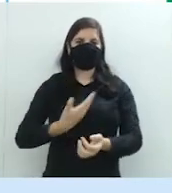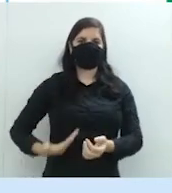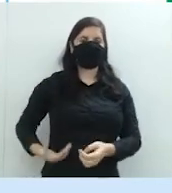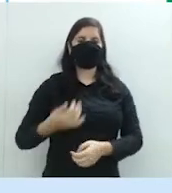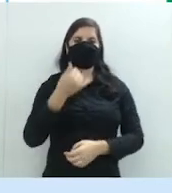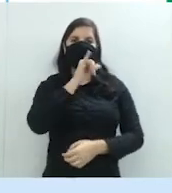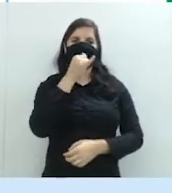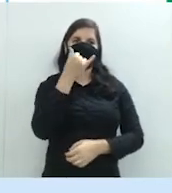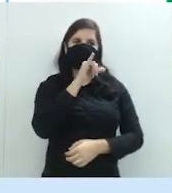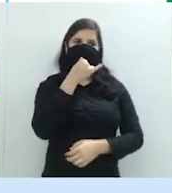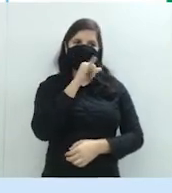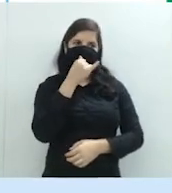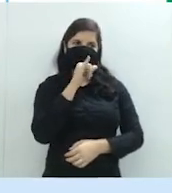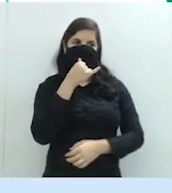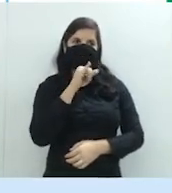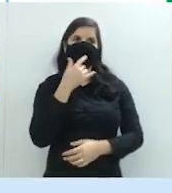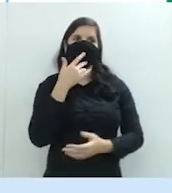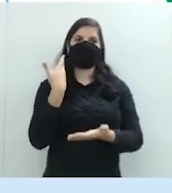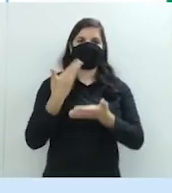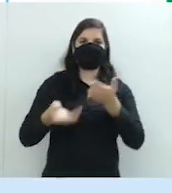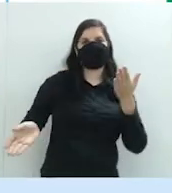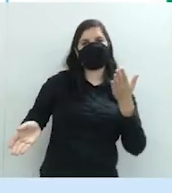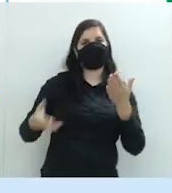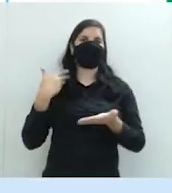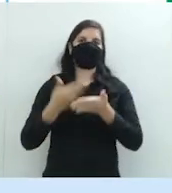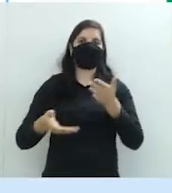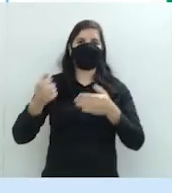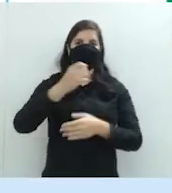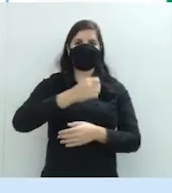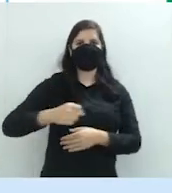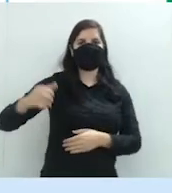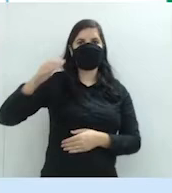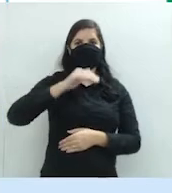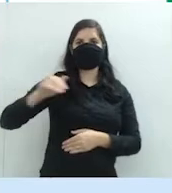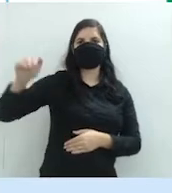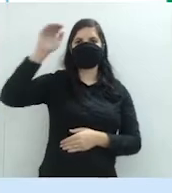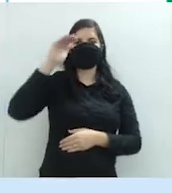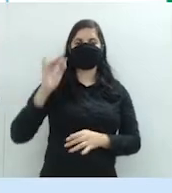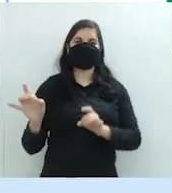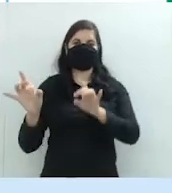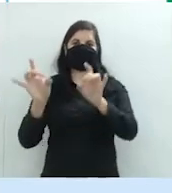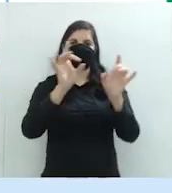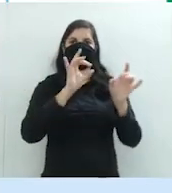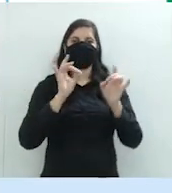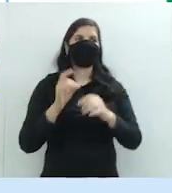né, italianas, que perderam o seu monopólio comercial.